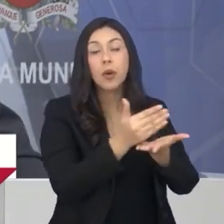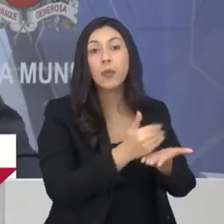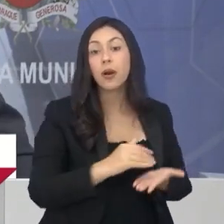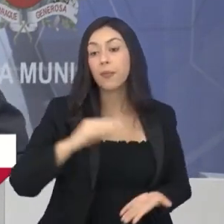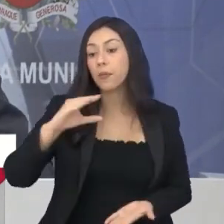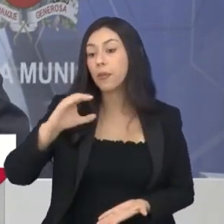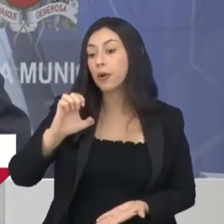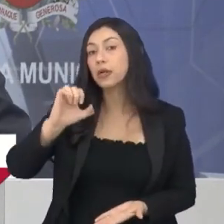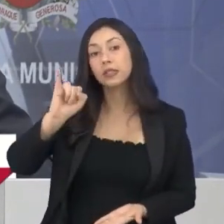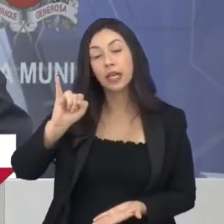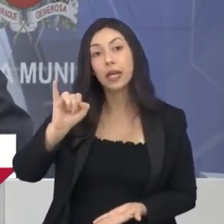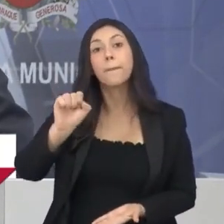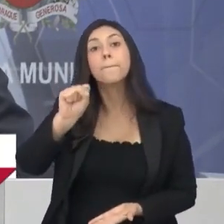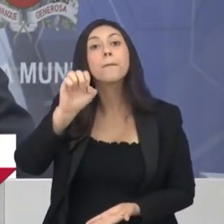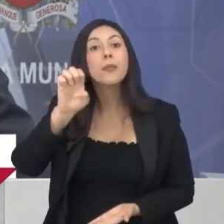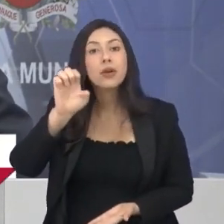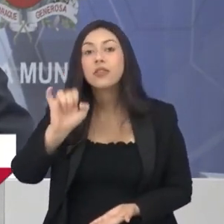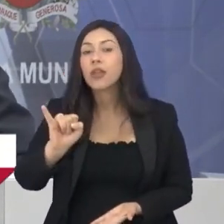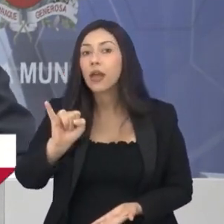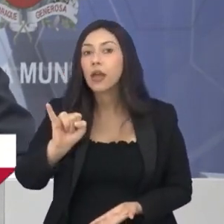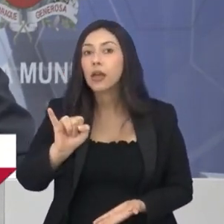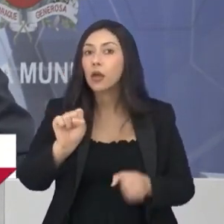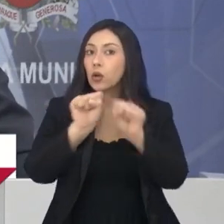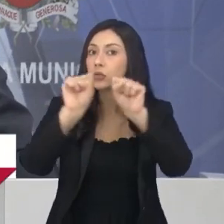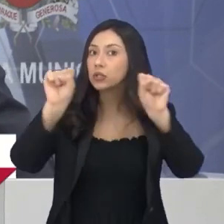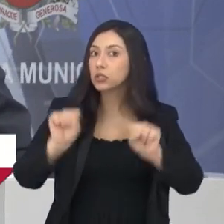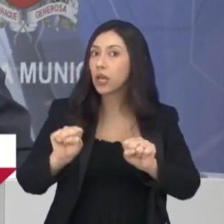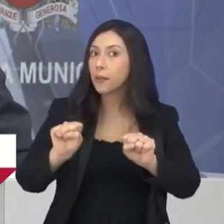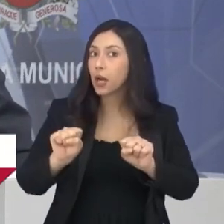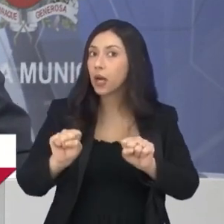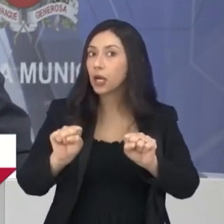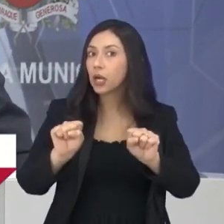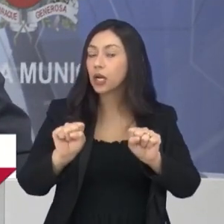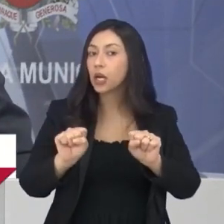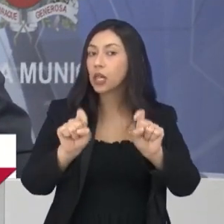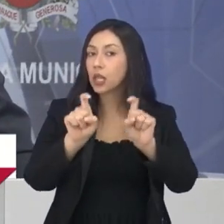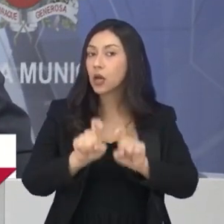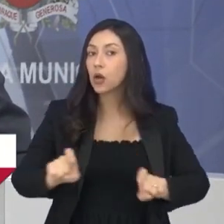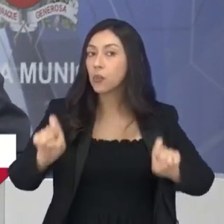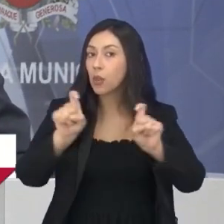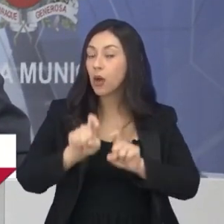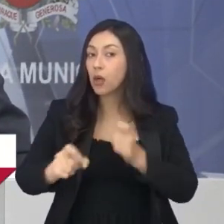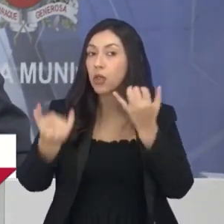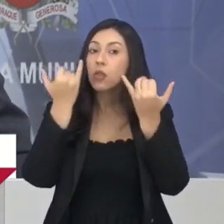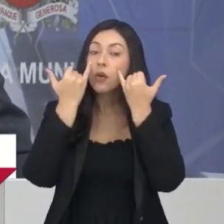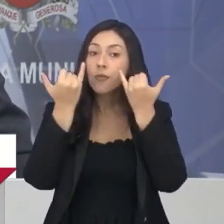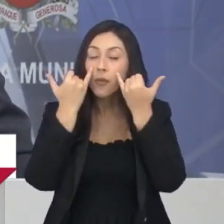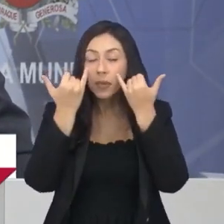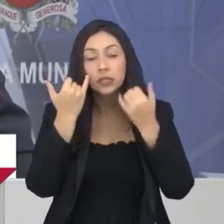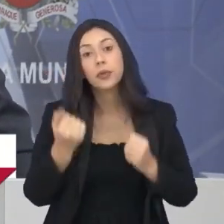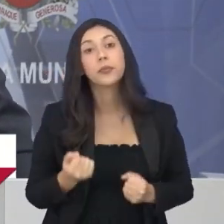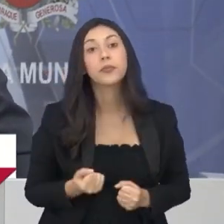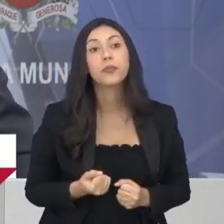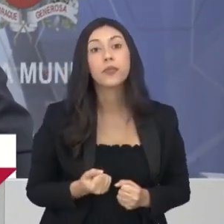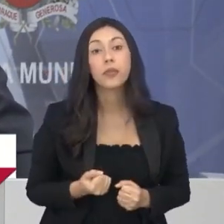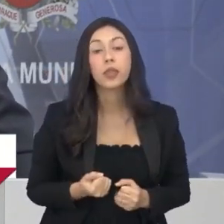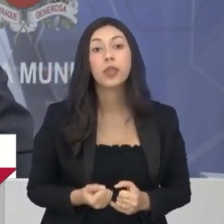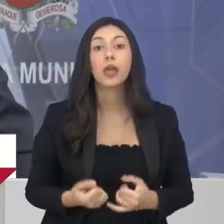eletrônico de informações que facilita muito o tribunal implantou em 2018